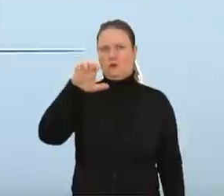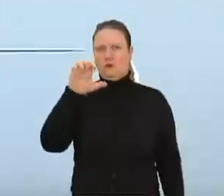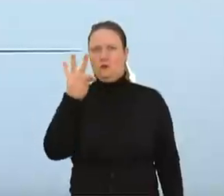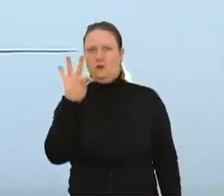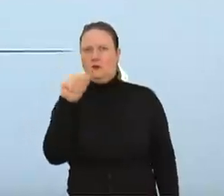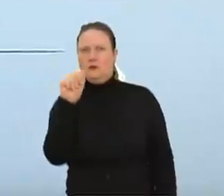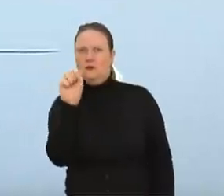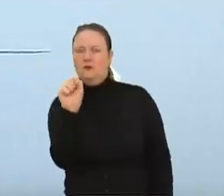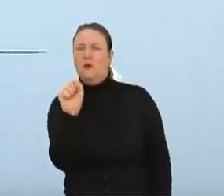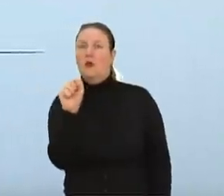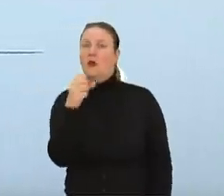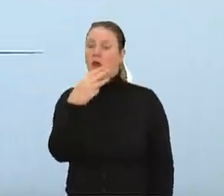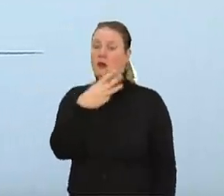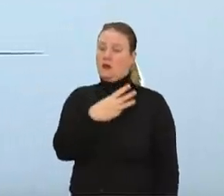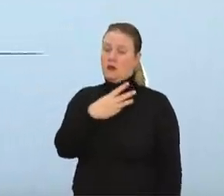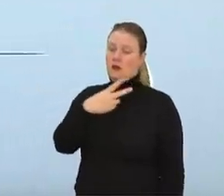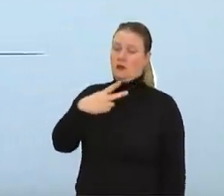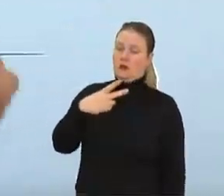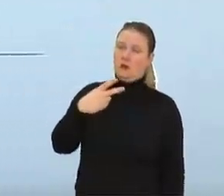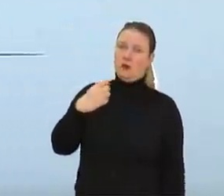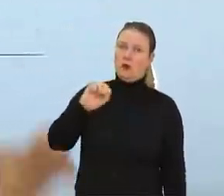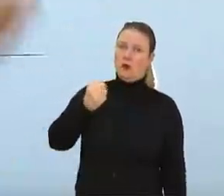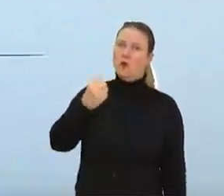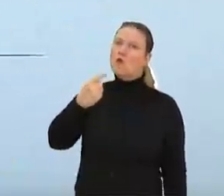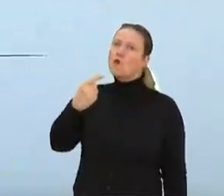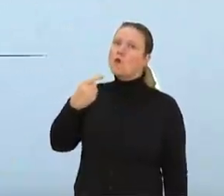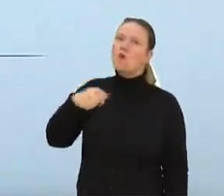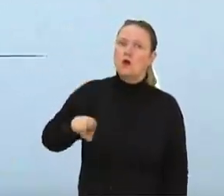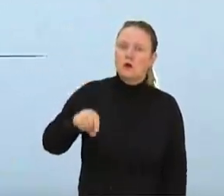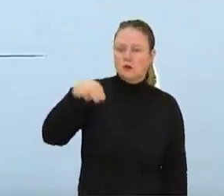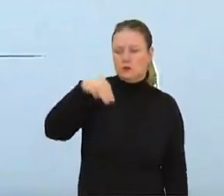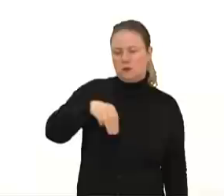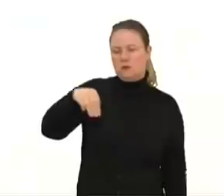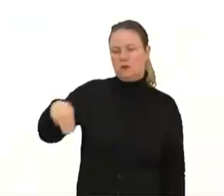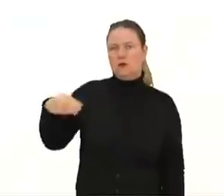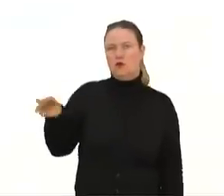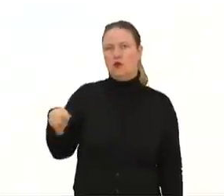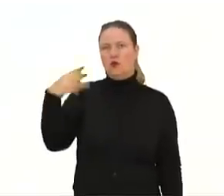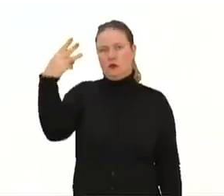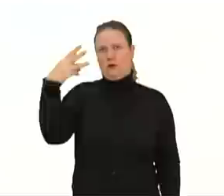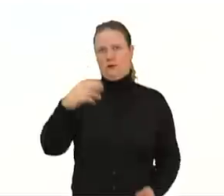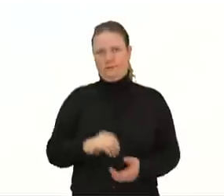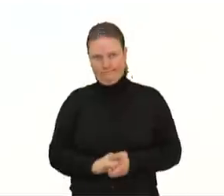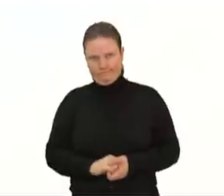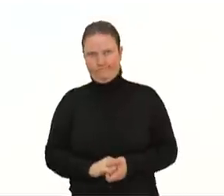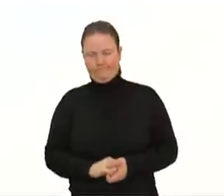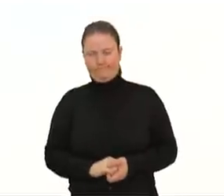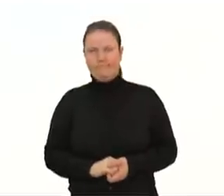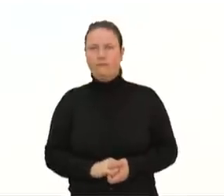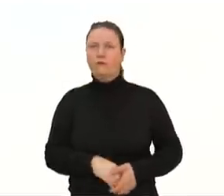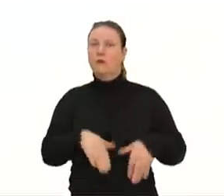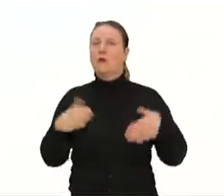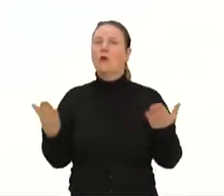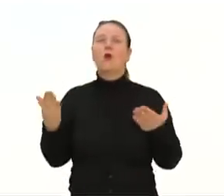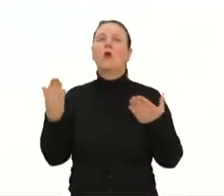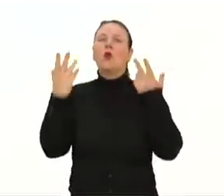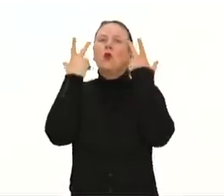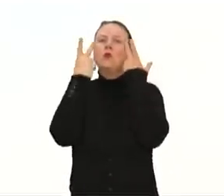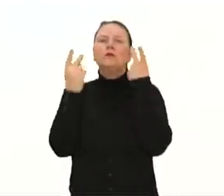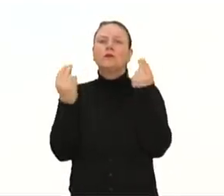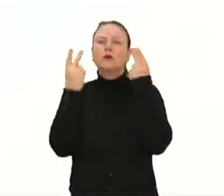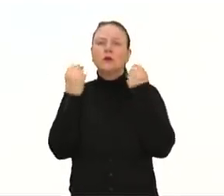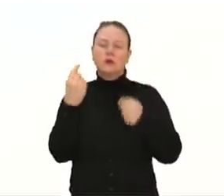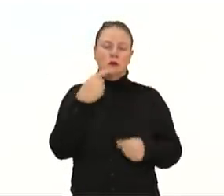com 328 mil plaquetas por milímetro cúbico, certo? Quanto que é o ideal? De